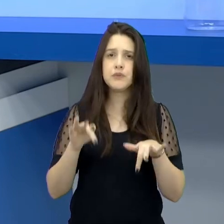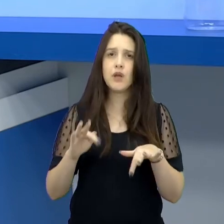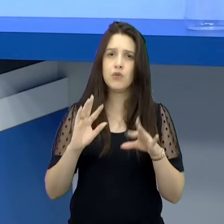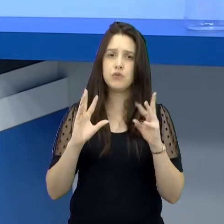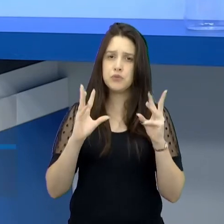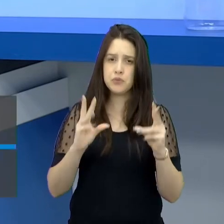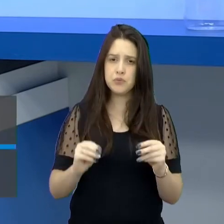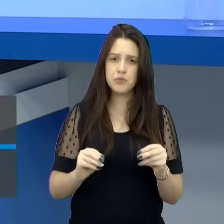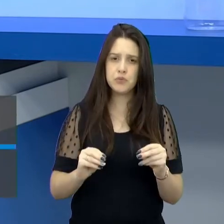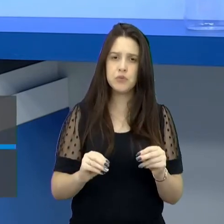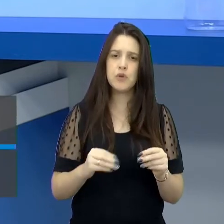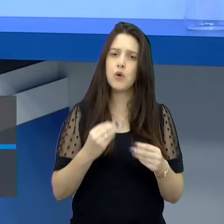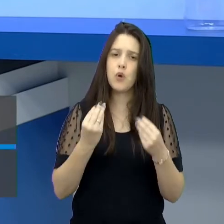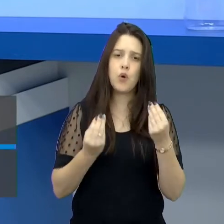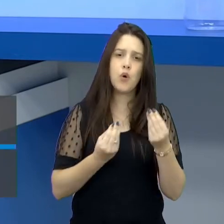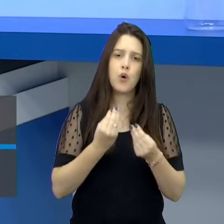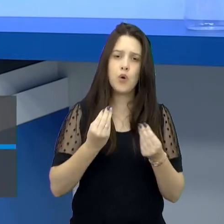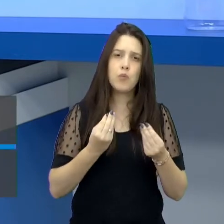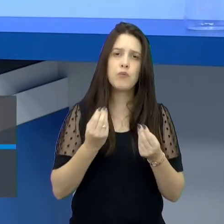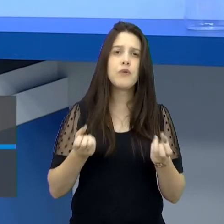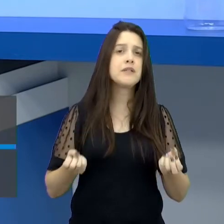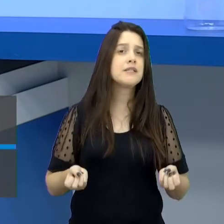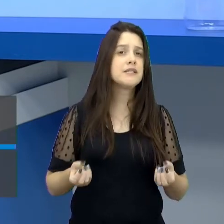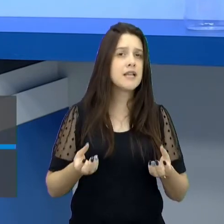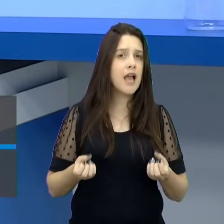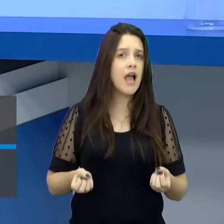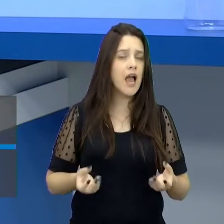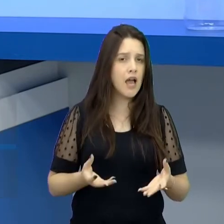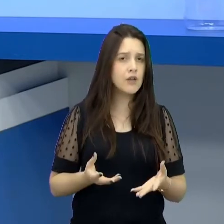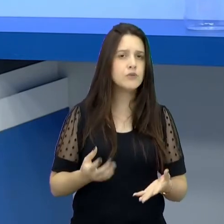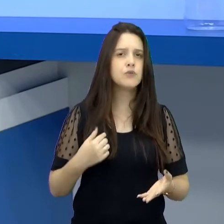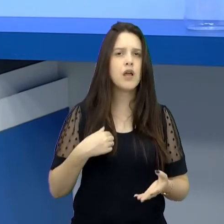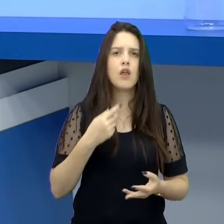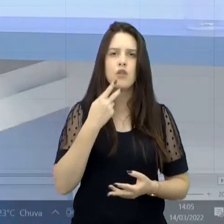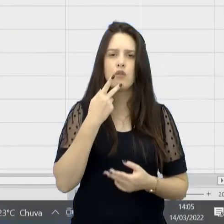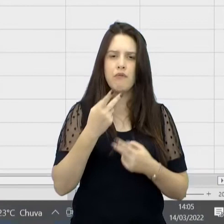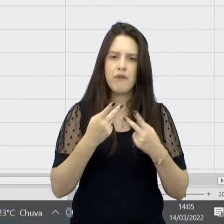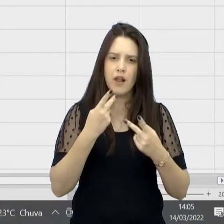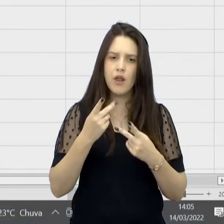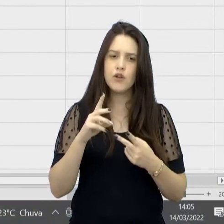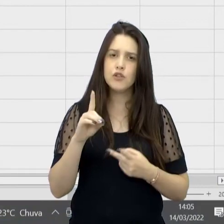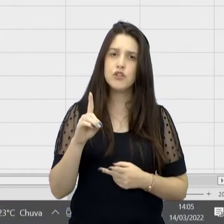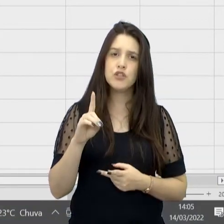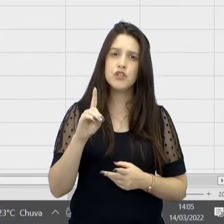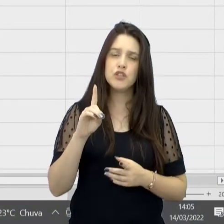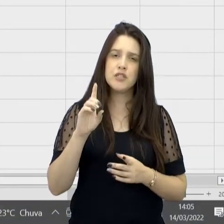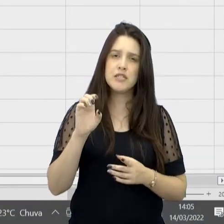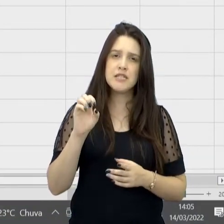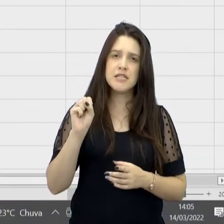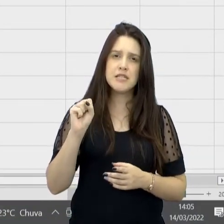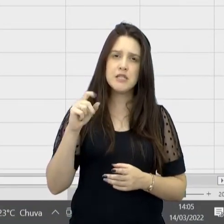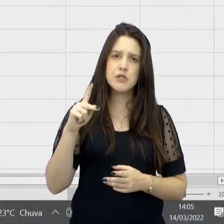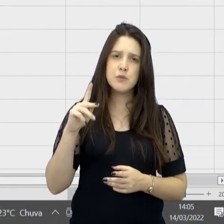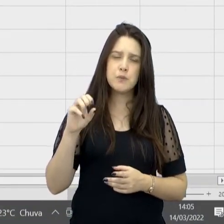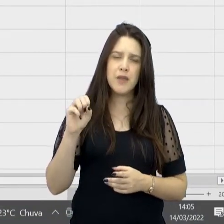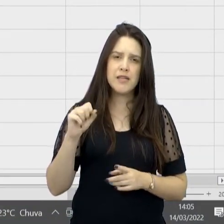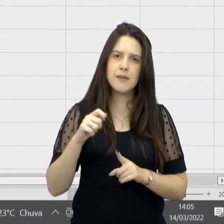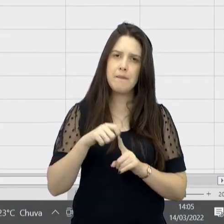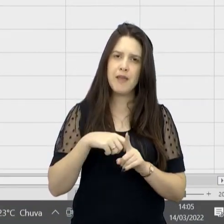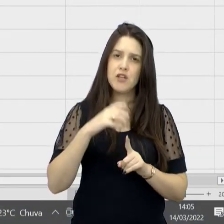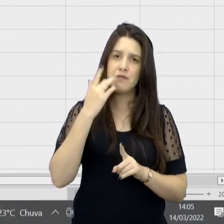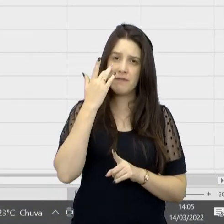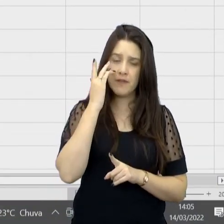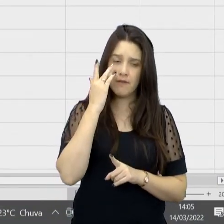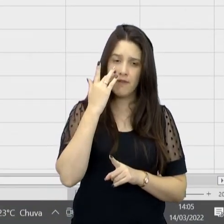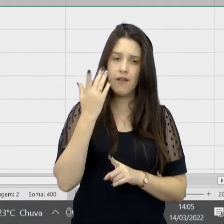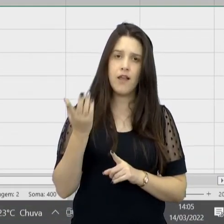tudo, como que foi aí esse gasto. Então, o total das despesas do mês de fevereiro, se a gente colocar aí o aluguel... Ah,